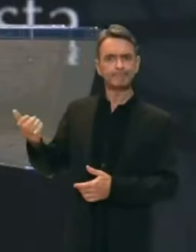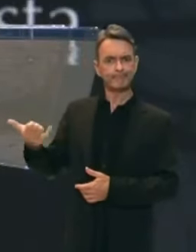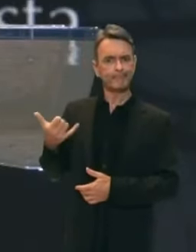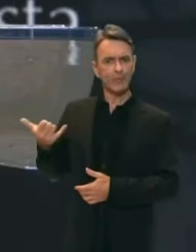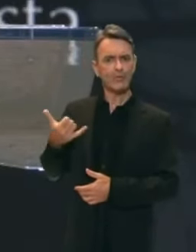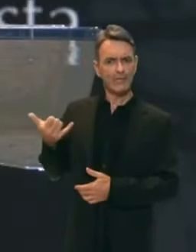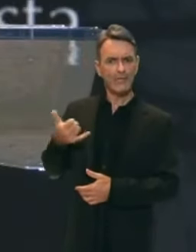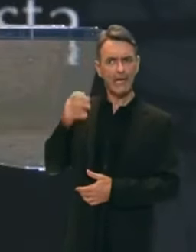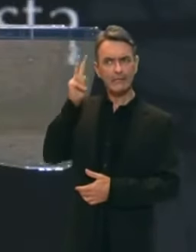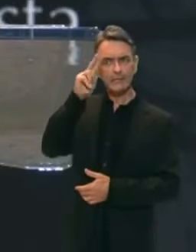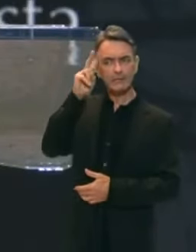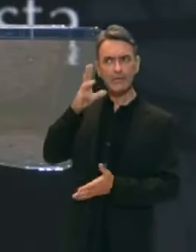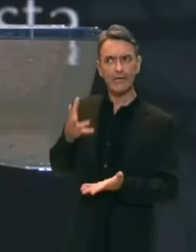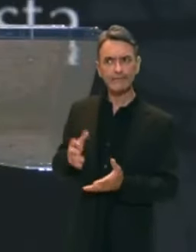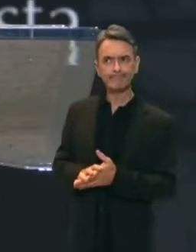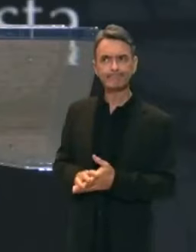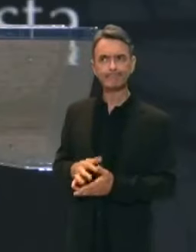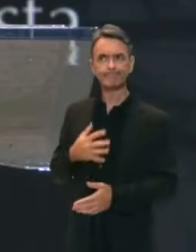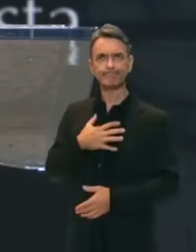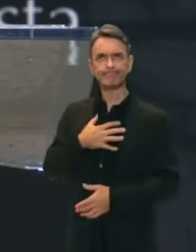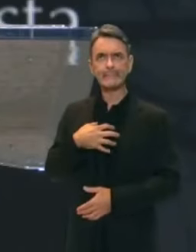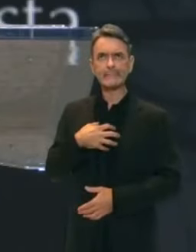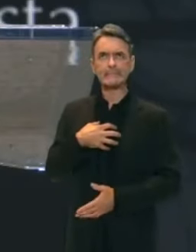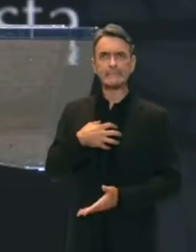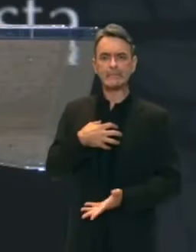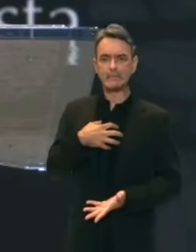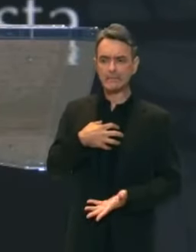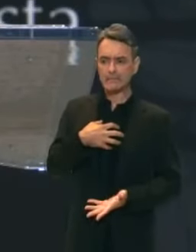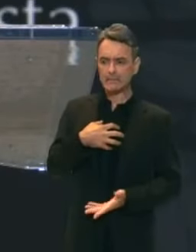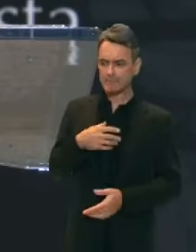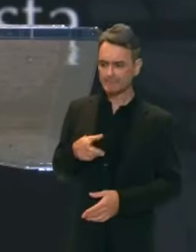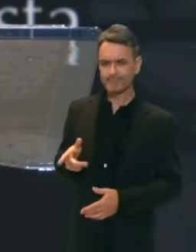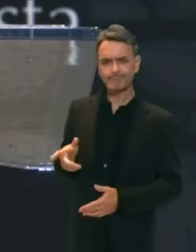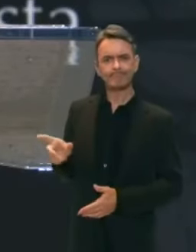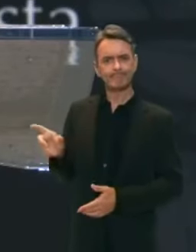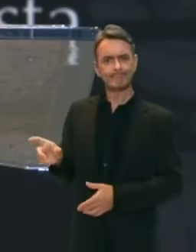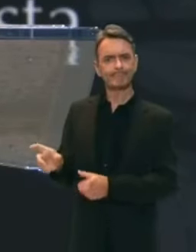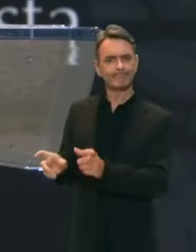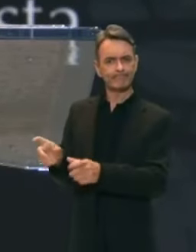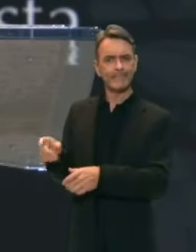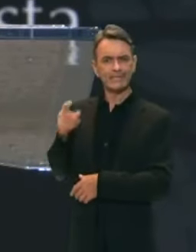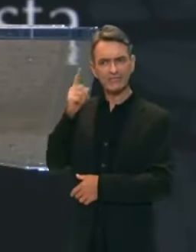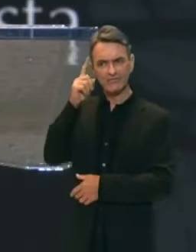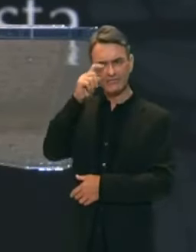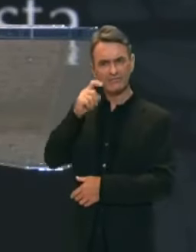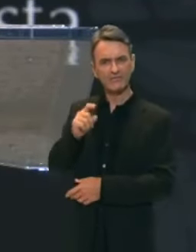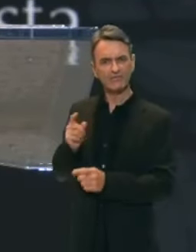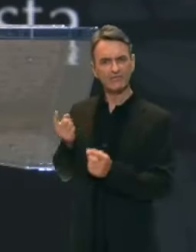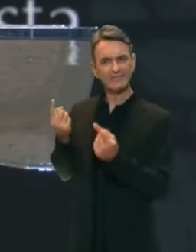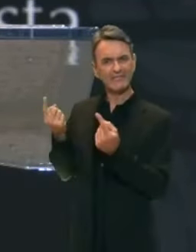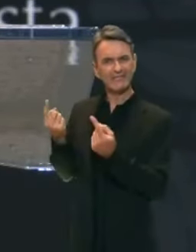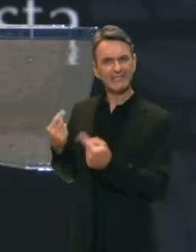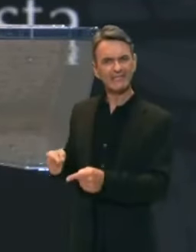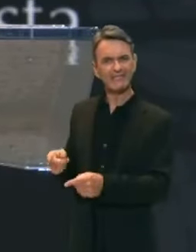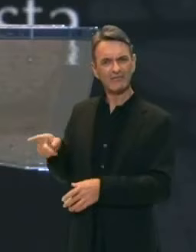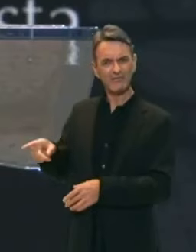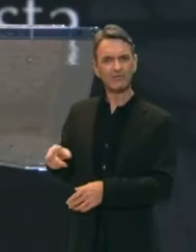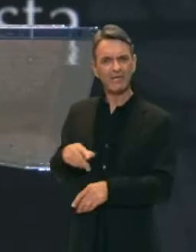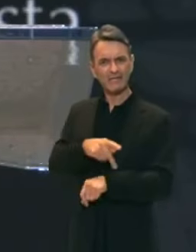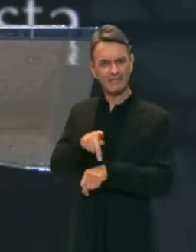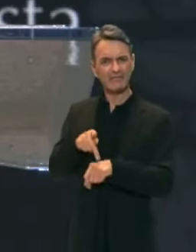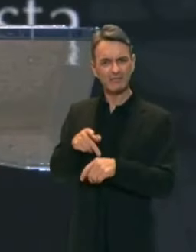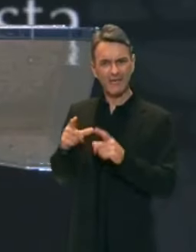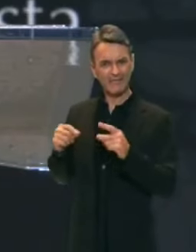muito comigo assim. Eu tenho percebido a grande dificuldade, o grande desafio que é proclamar o evangelho no